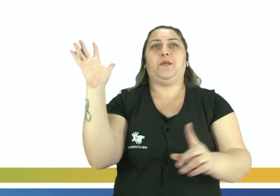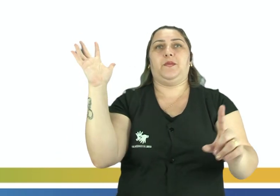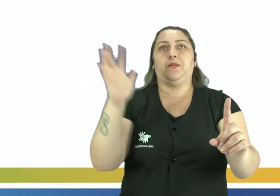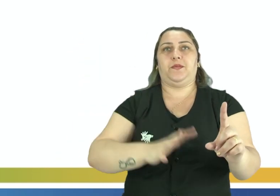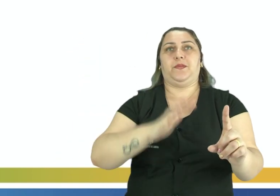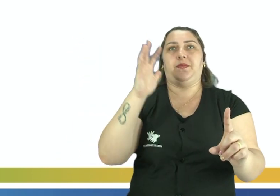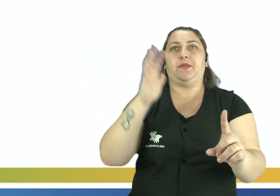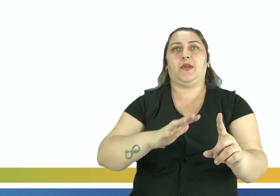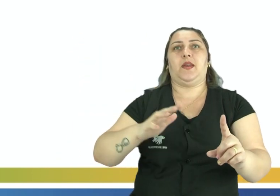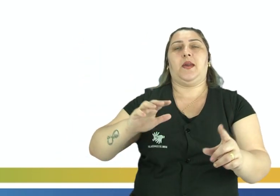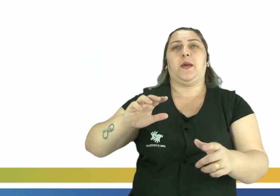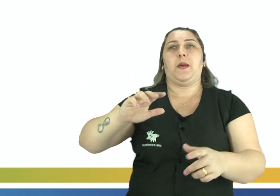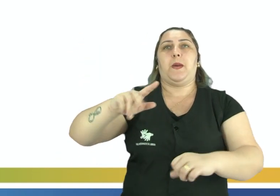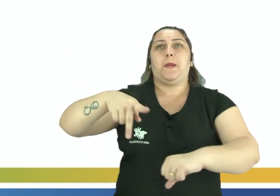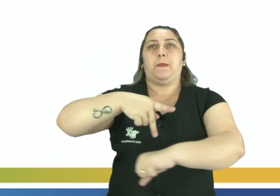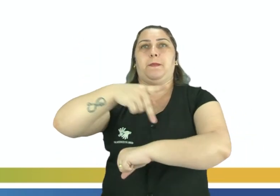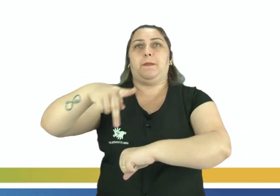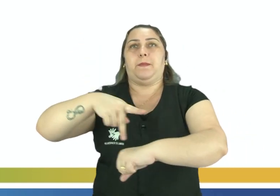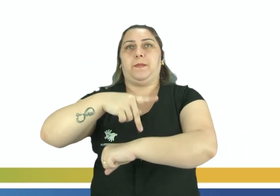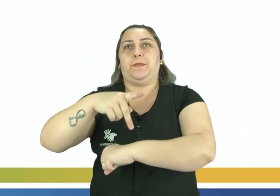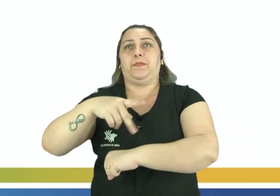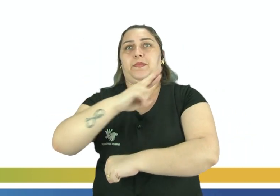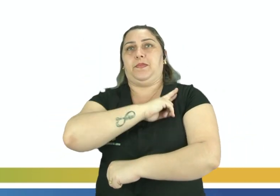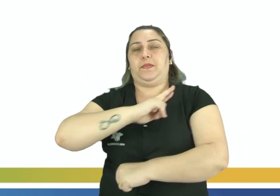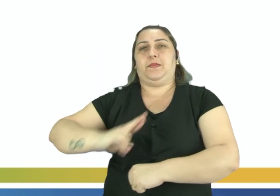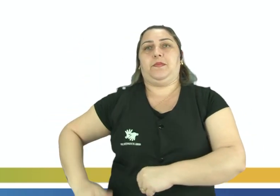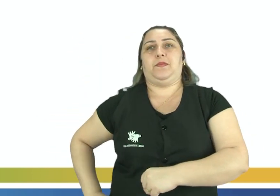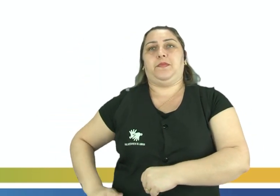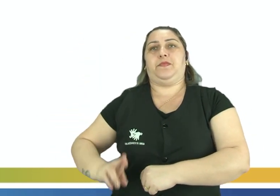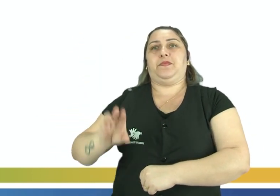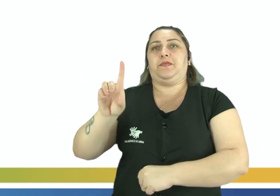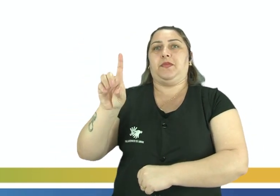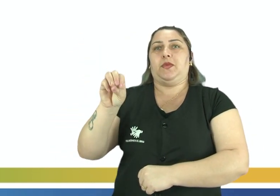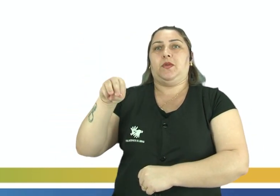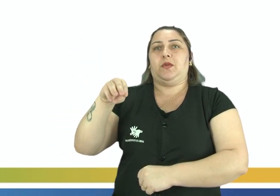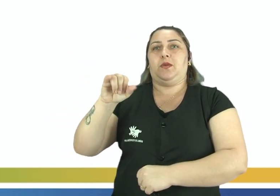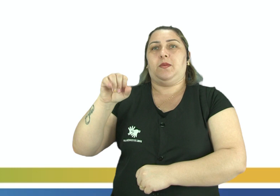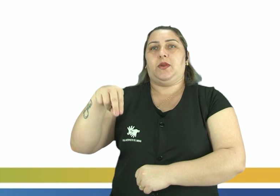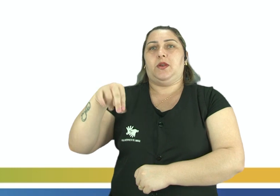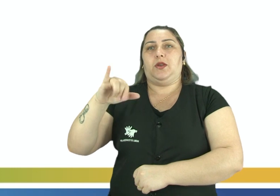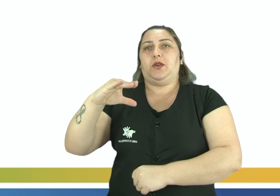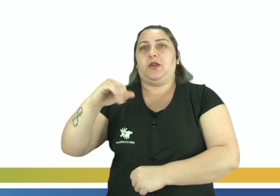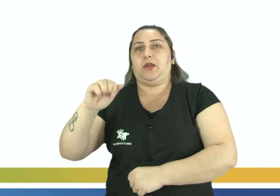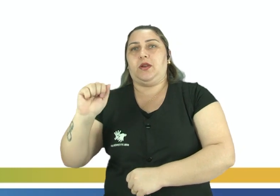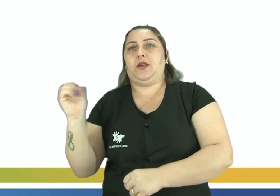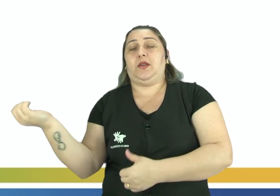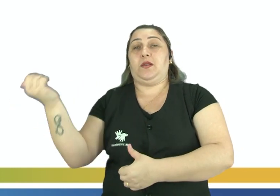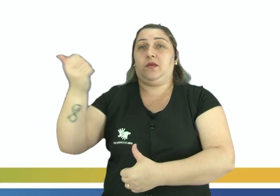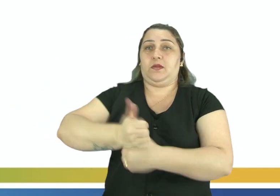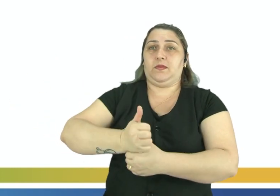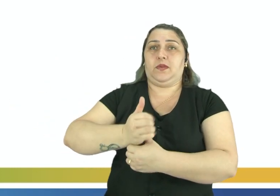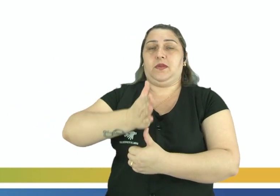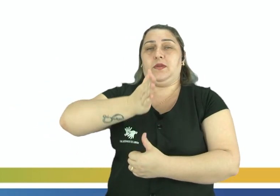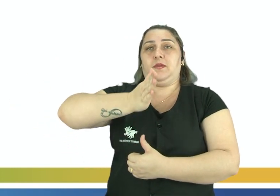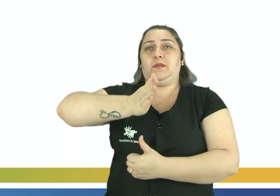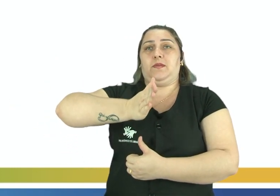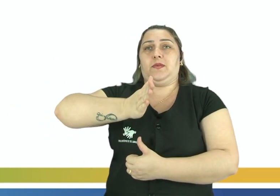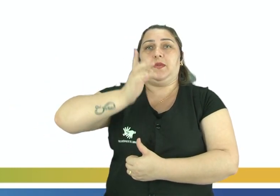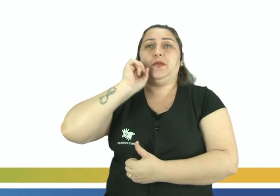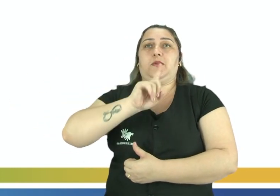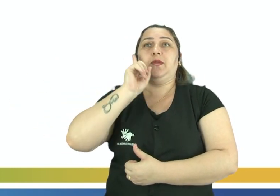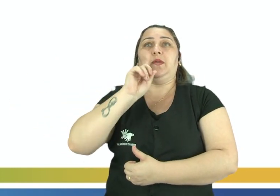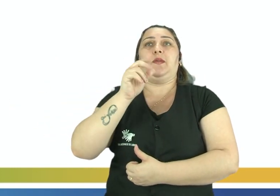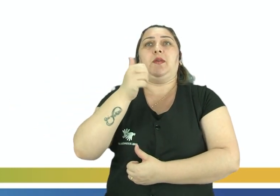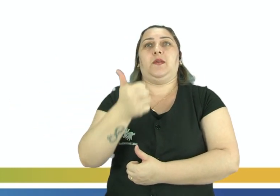Um outro país é a República Dominicana, que foi ocupada pelos Estados Unidos entre 1916 e